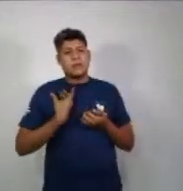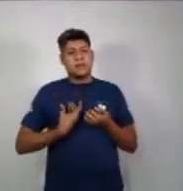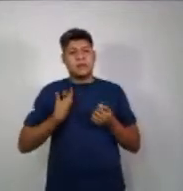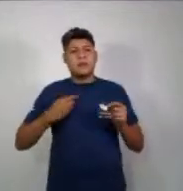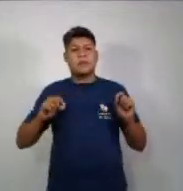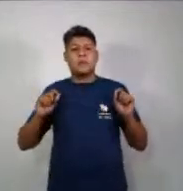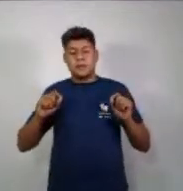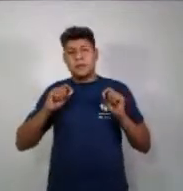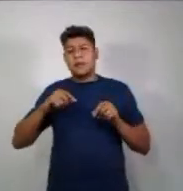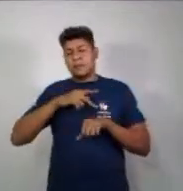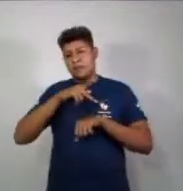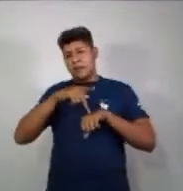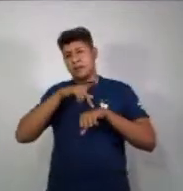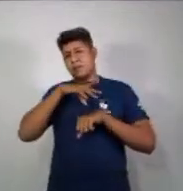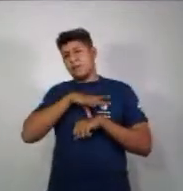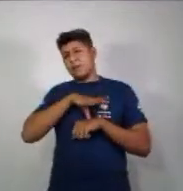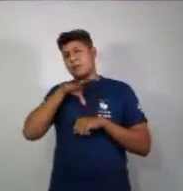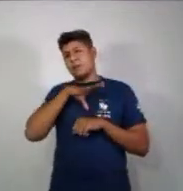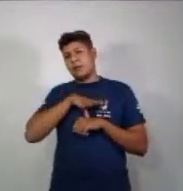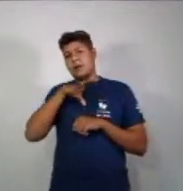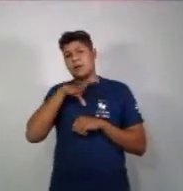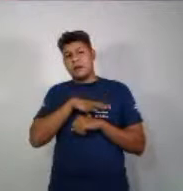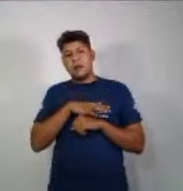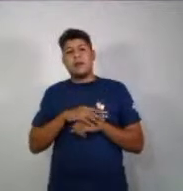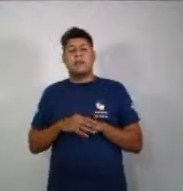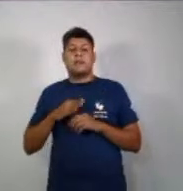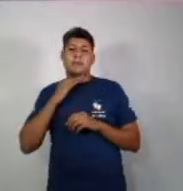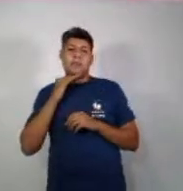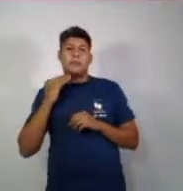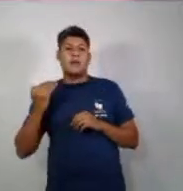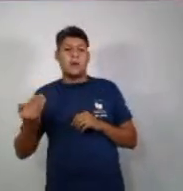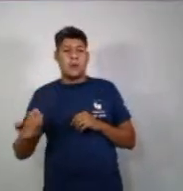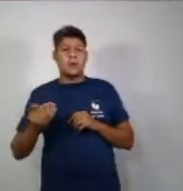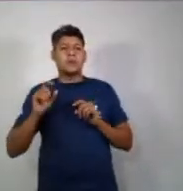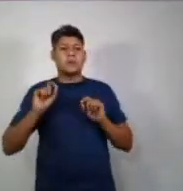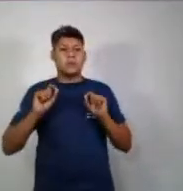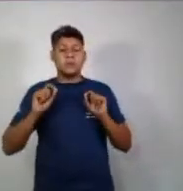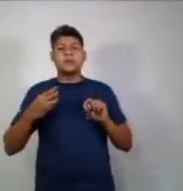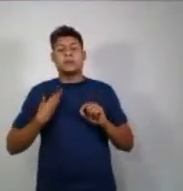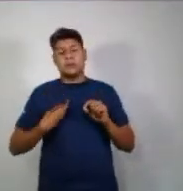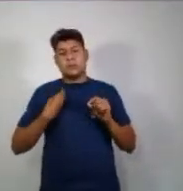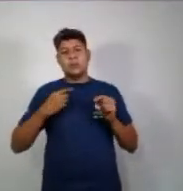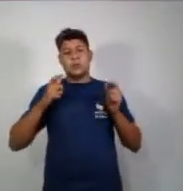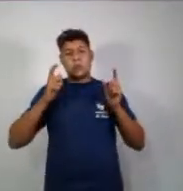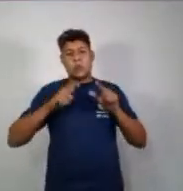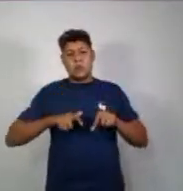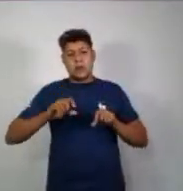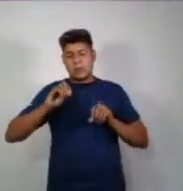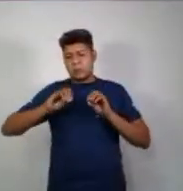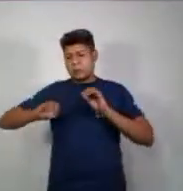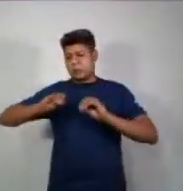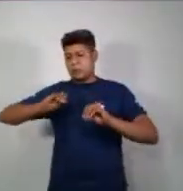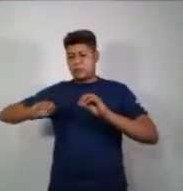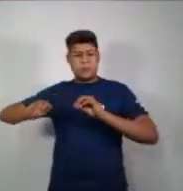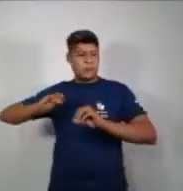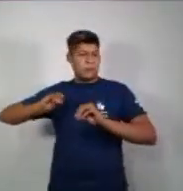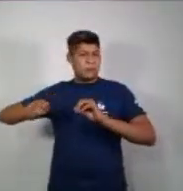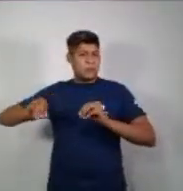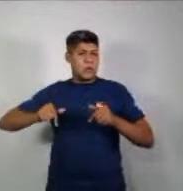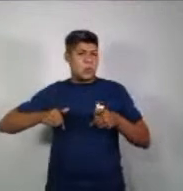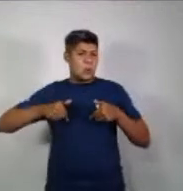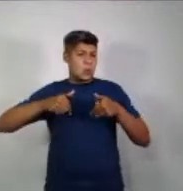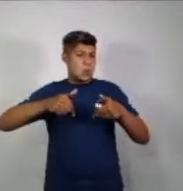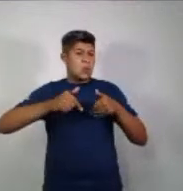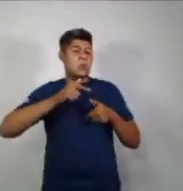de Portugal, e parece que ela realmente foi assassinada, e todos foram jogados, os corpos foram jogados no Danúbio. E aí a luta para ele